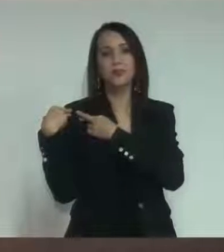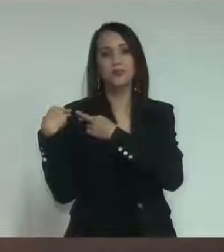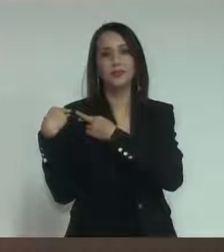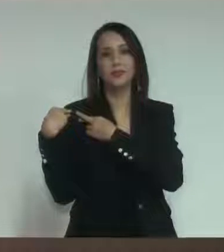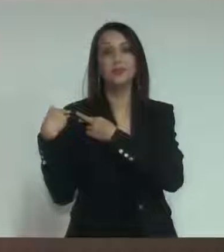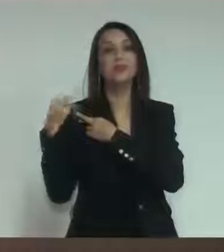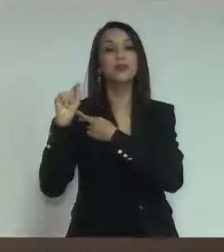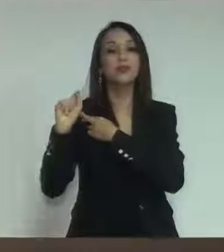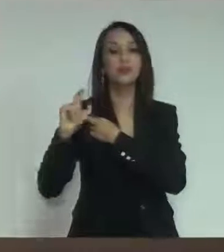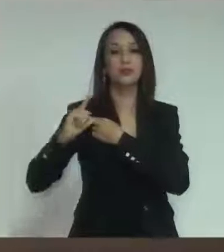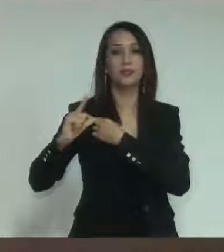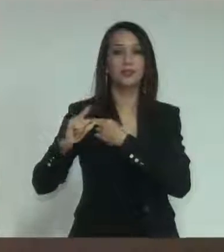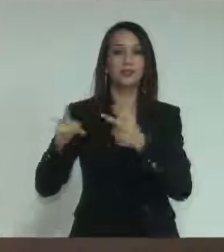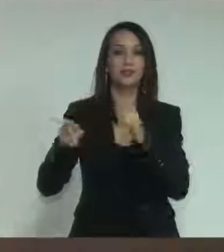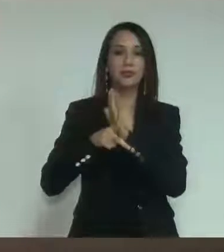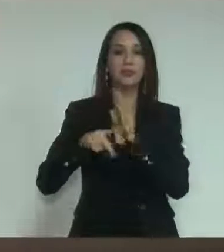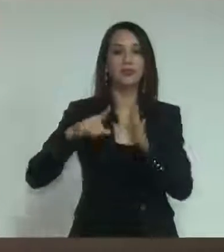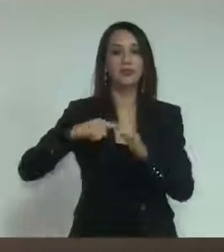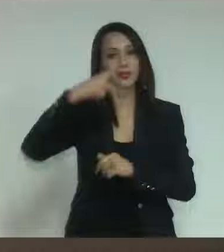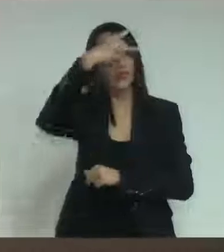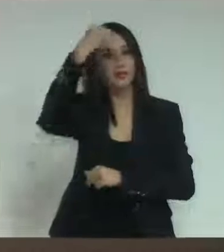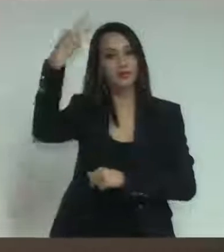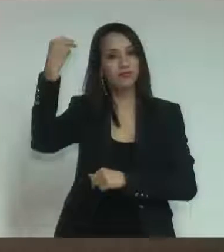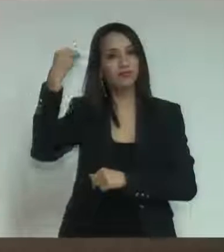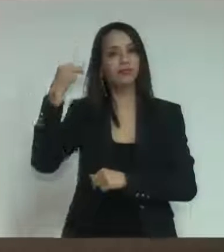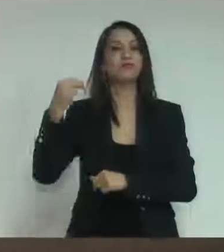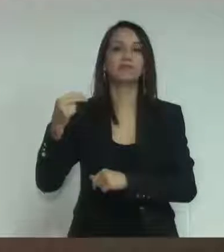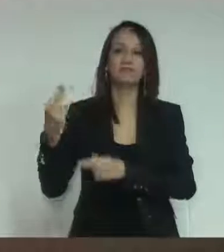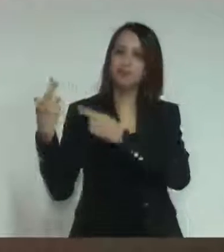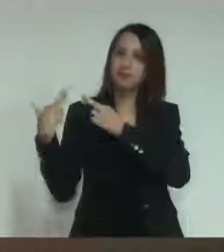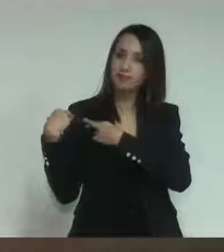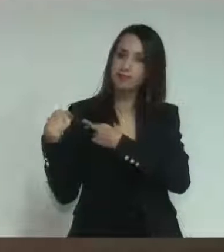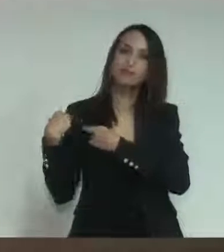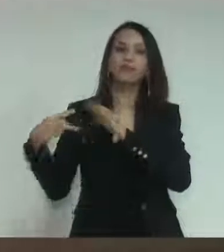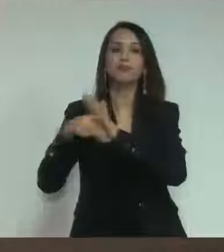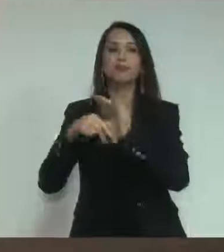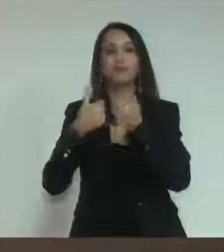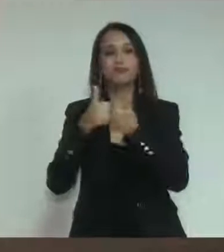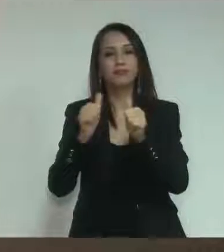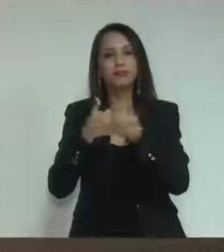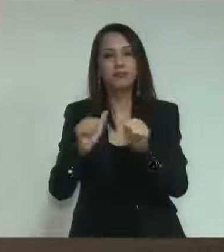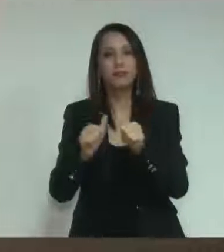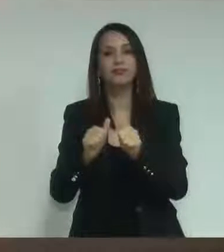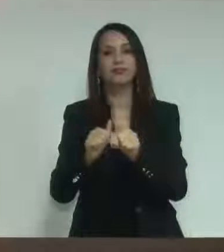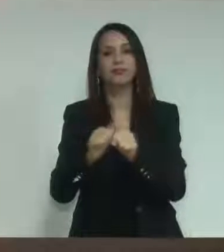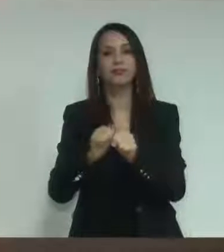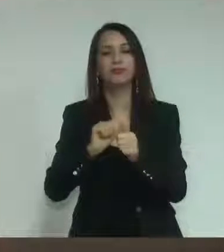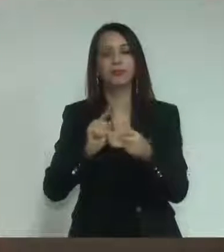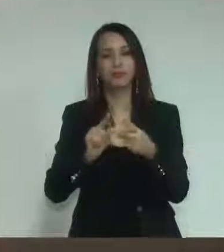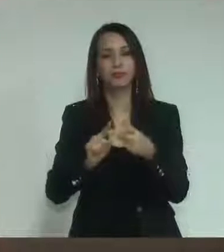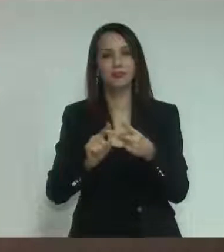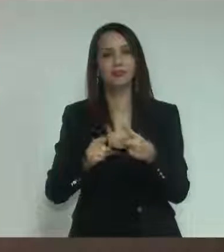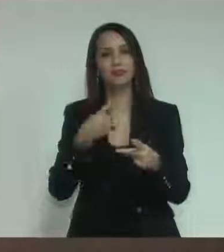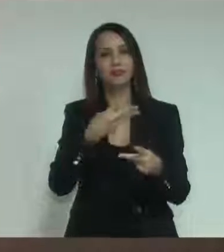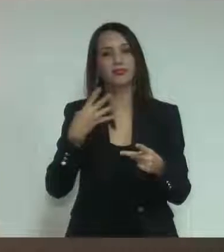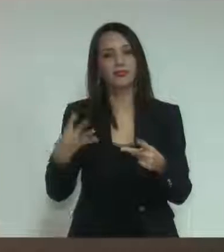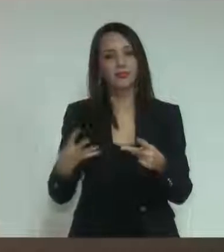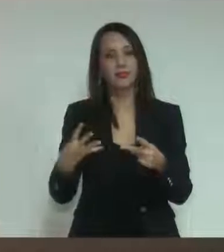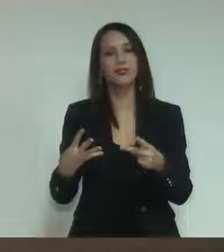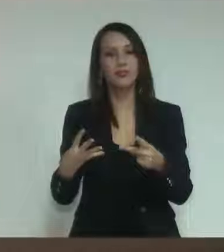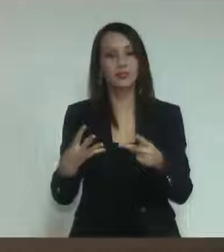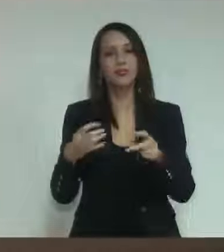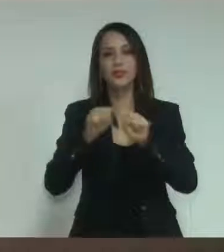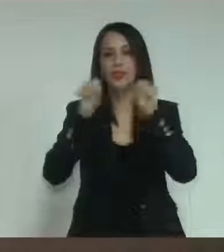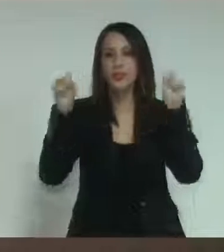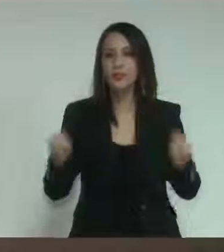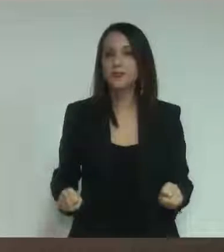coletivo são o governo municipal, responsável pelo transporte coletivo municipal. Aí continua. Artigo 34. Os